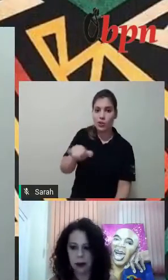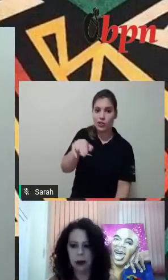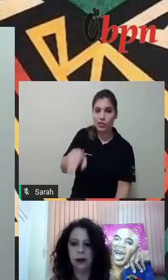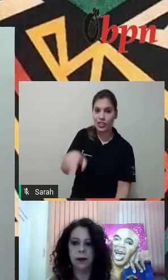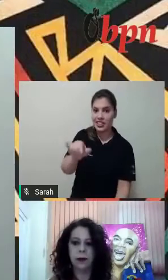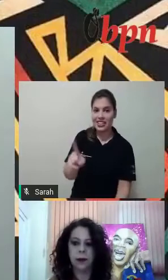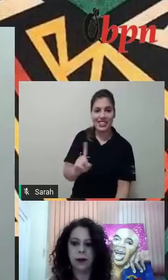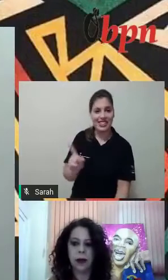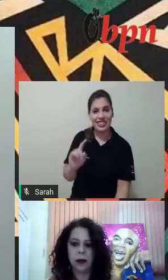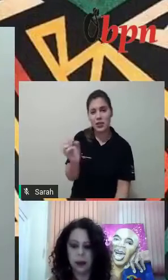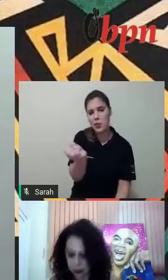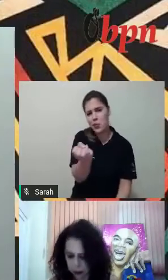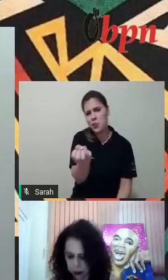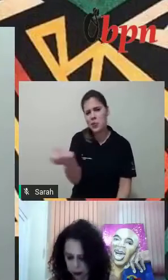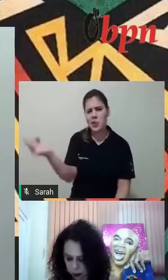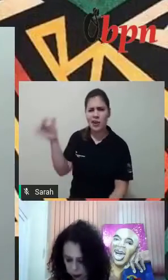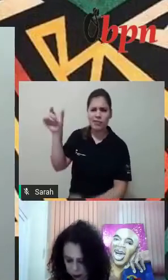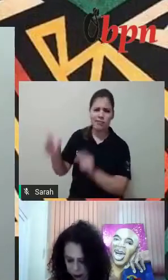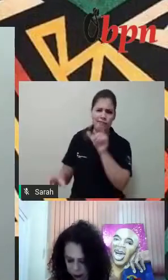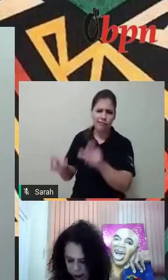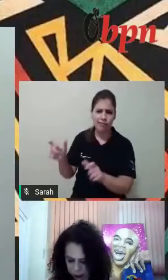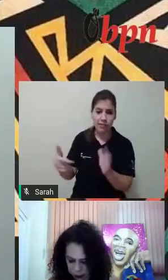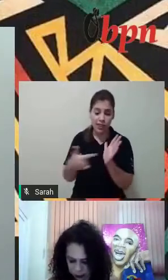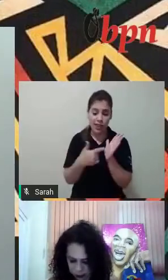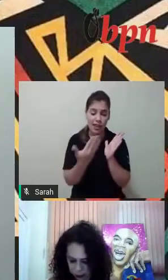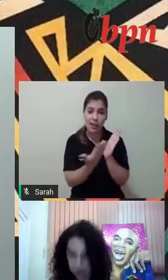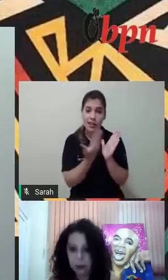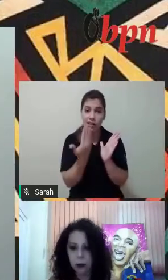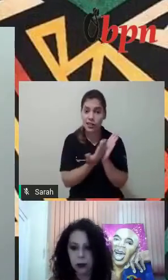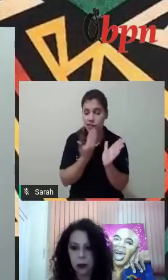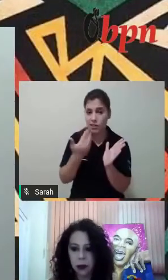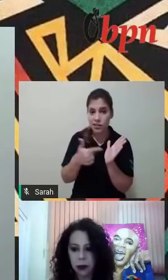como aquele livro é representativo